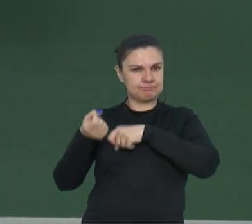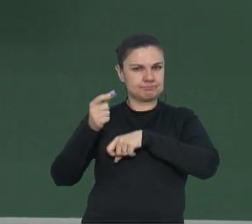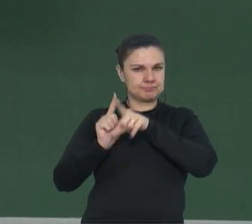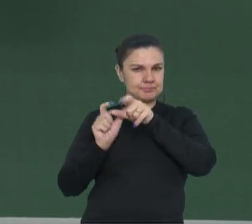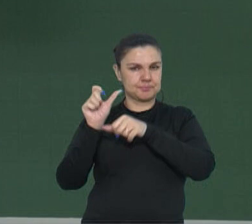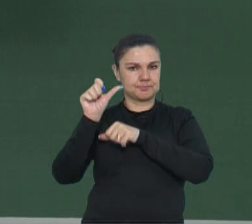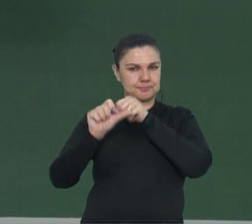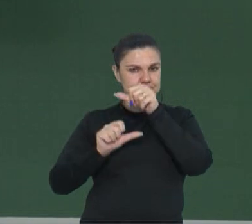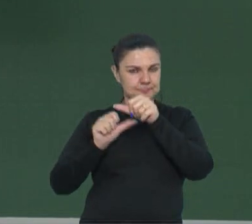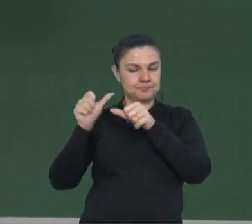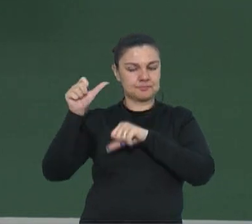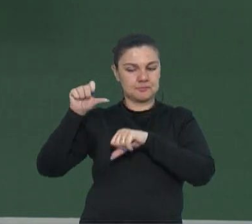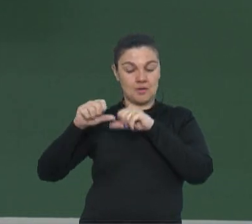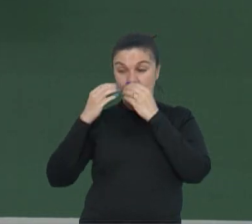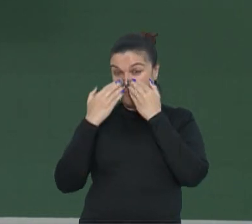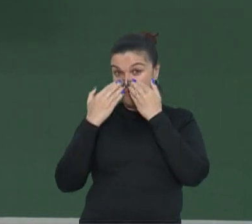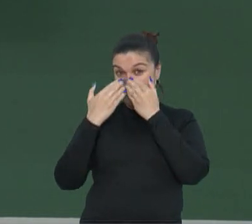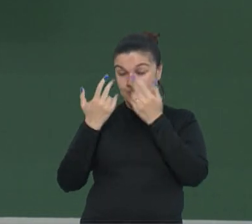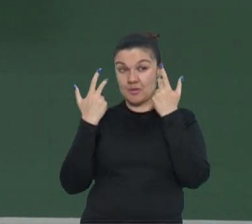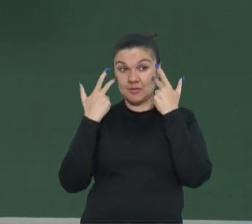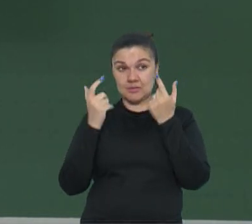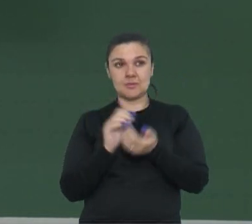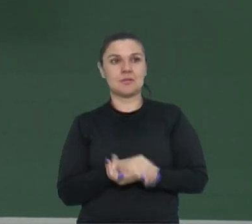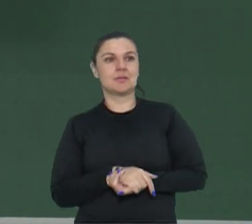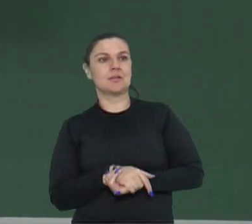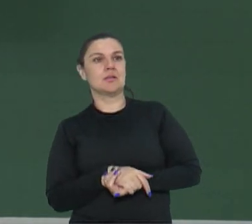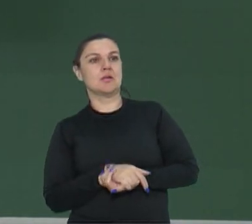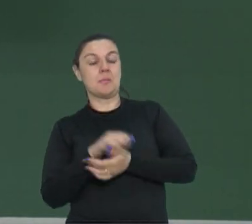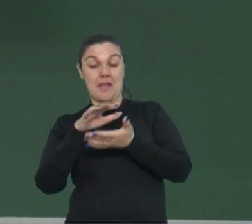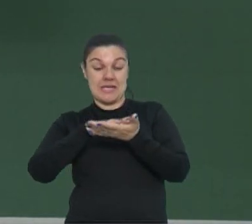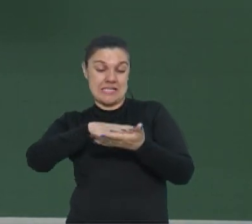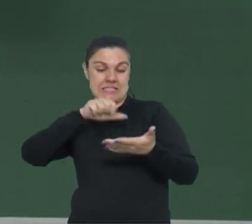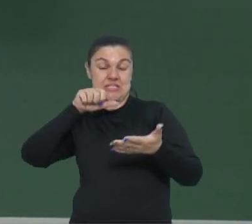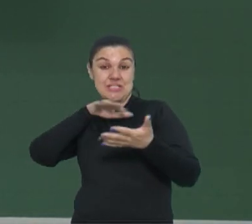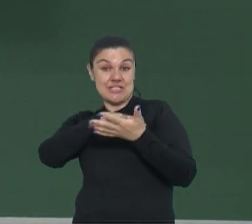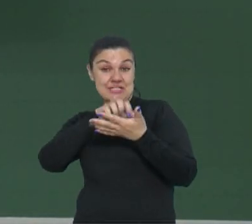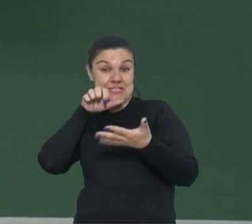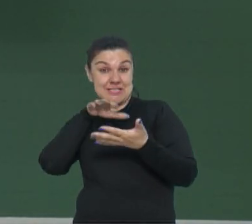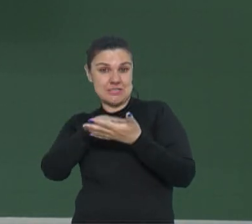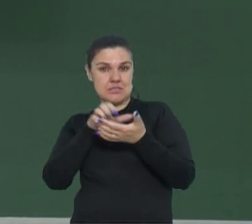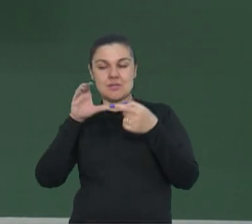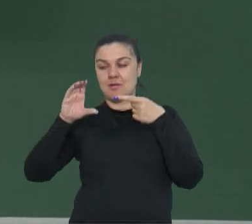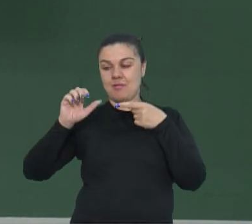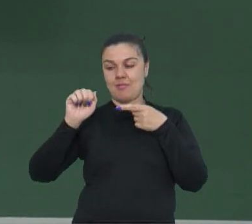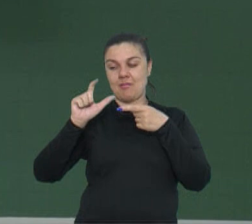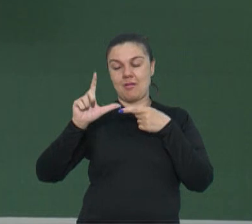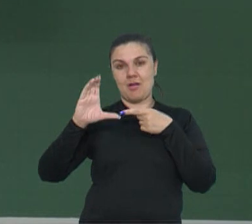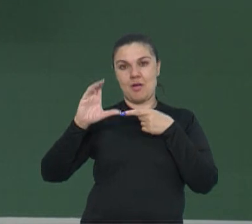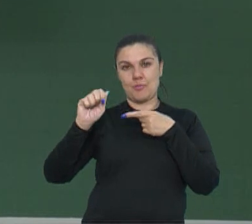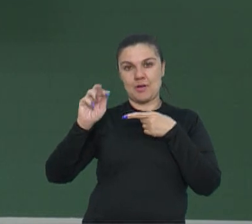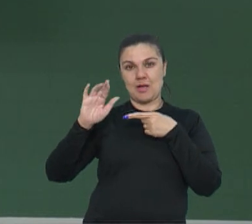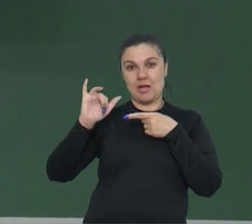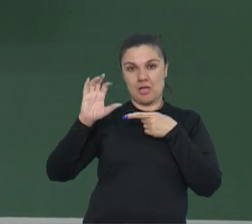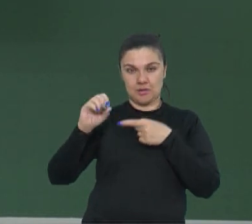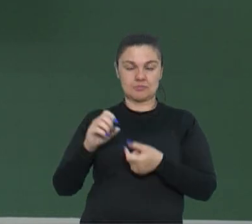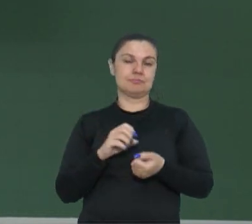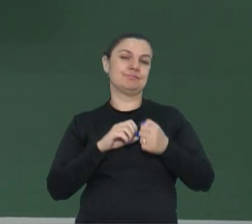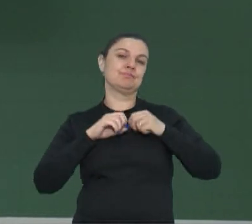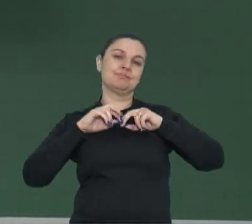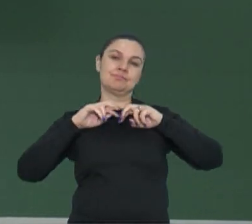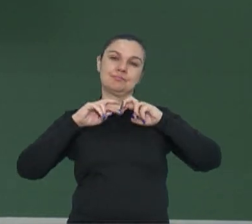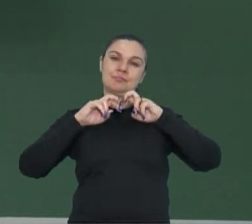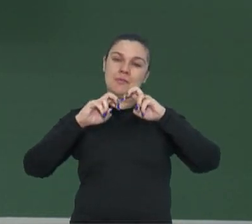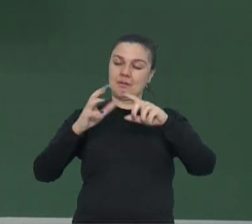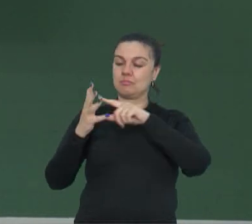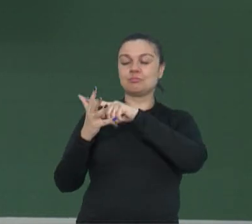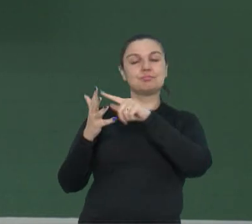química fora do ambiente natural para extrair elementos de calcário, de cal virgem, cal